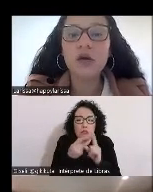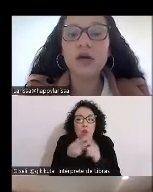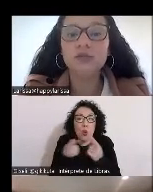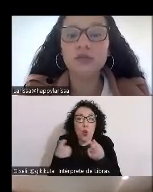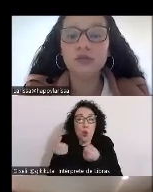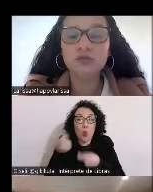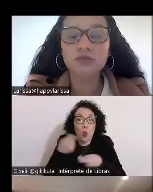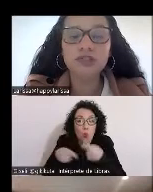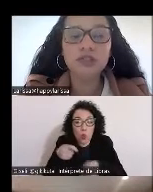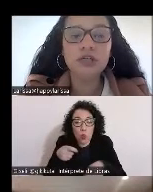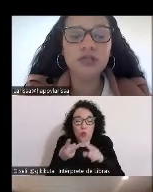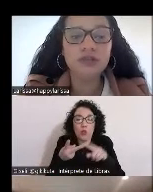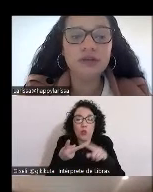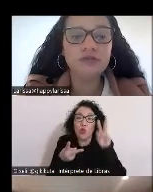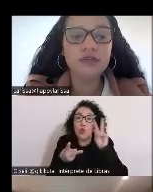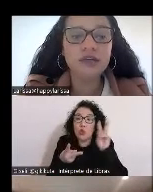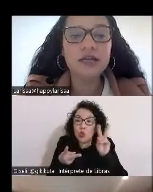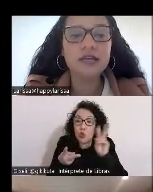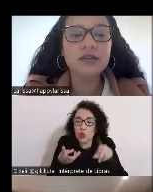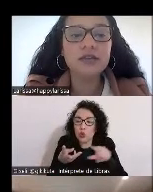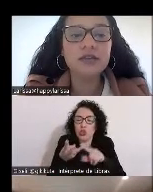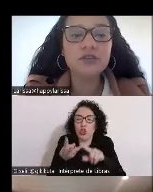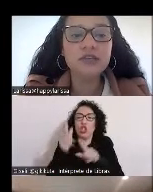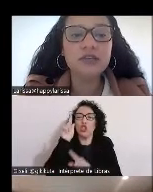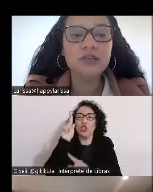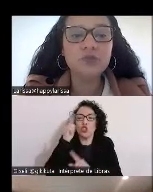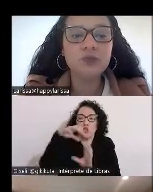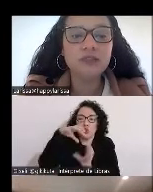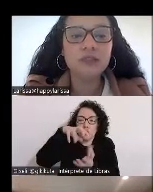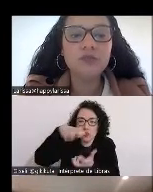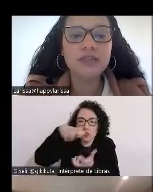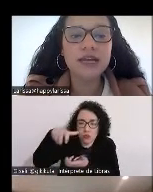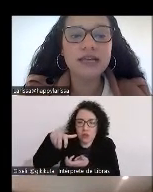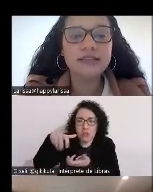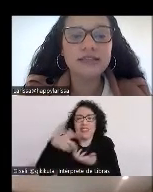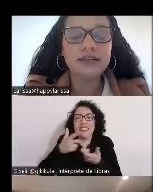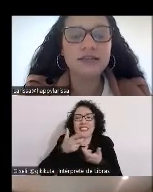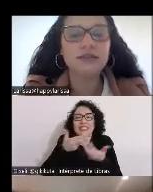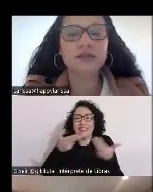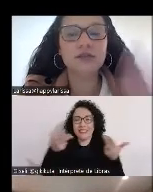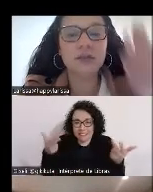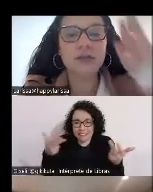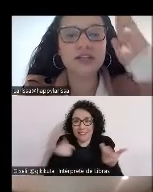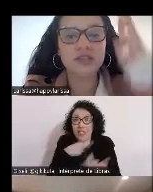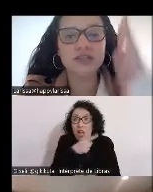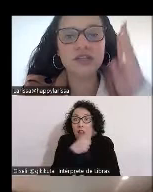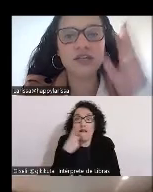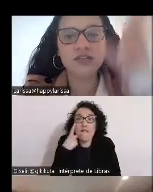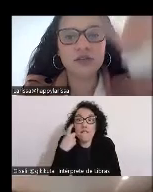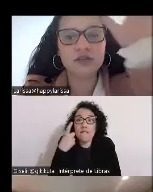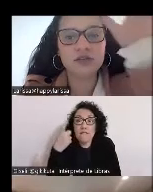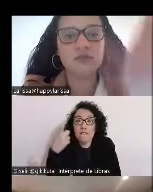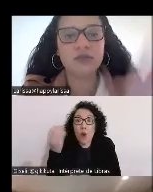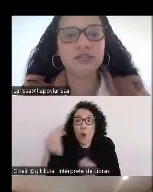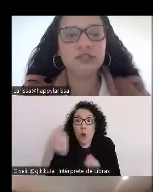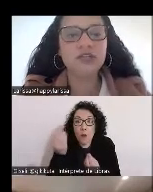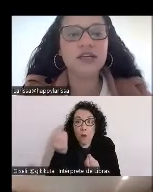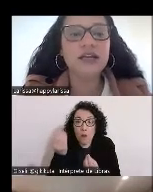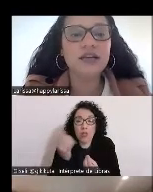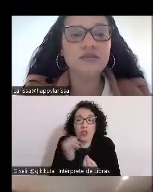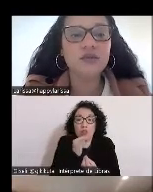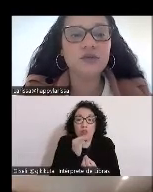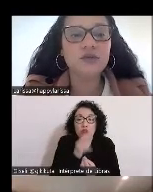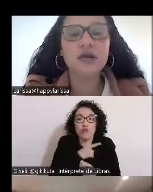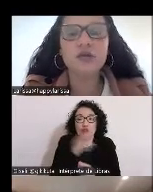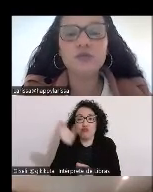local, antropologia, geografia, e através do que eles podem demonstrar esse interesse. Então, na parte esquerda, que nós temos uma listinha,